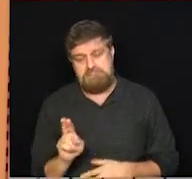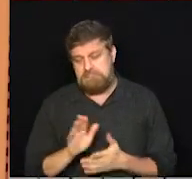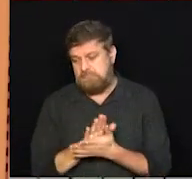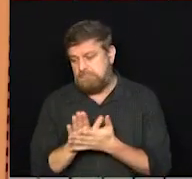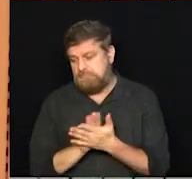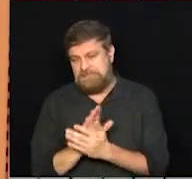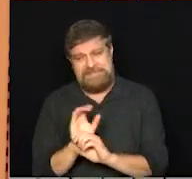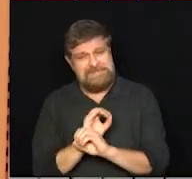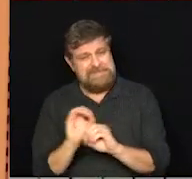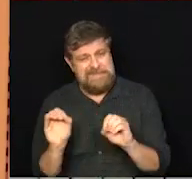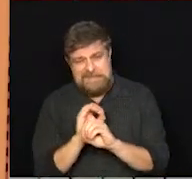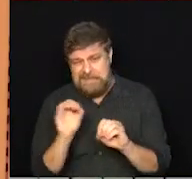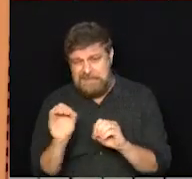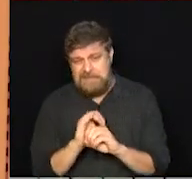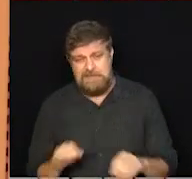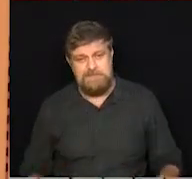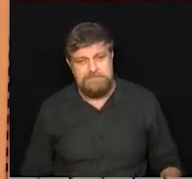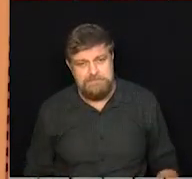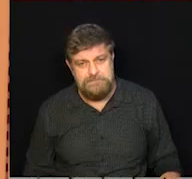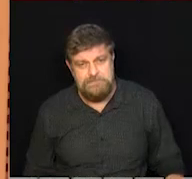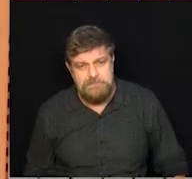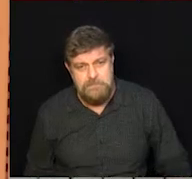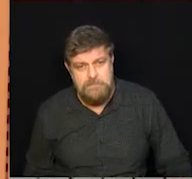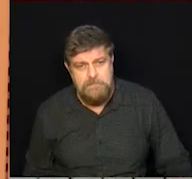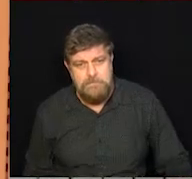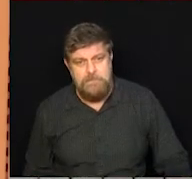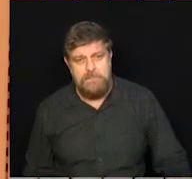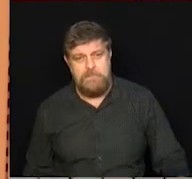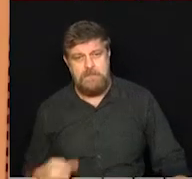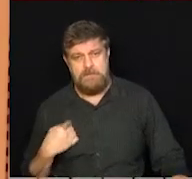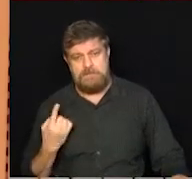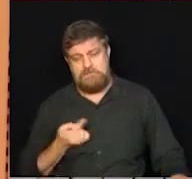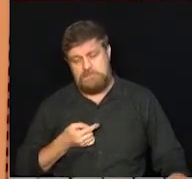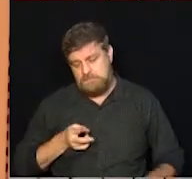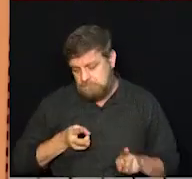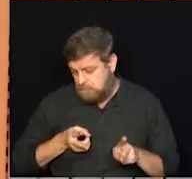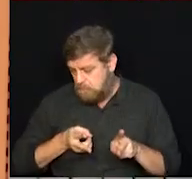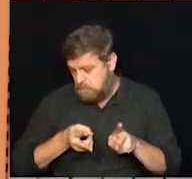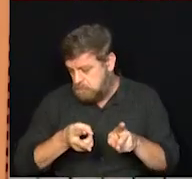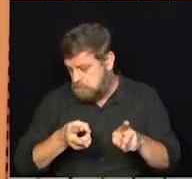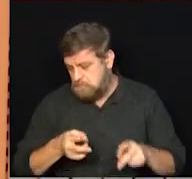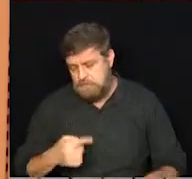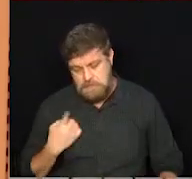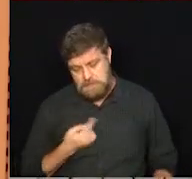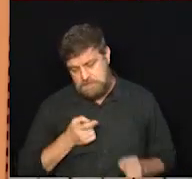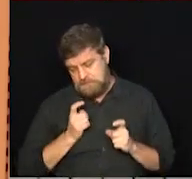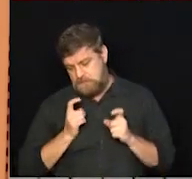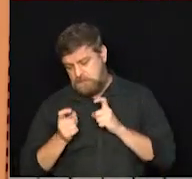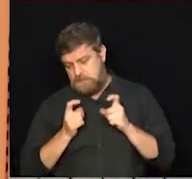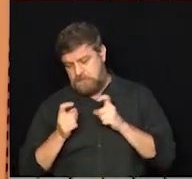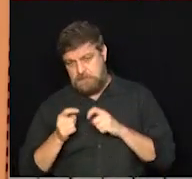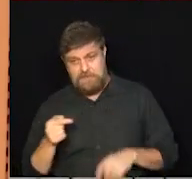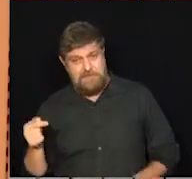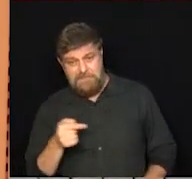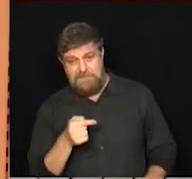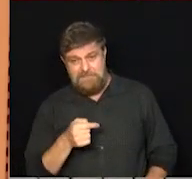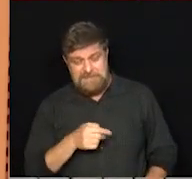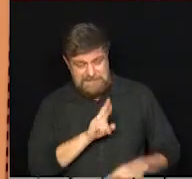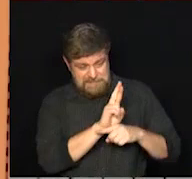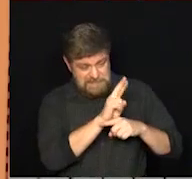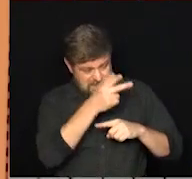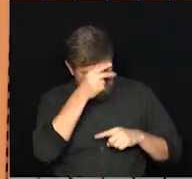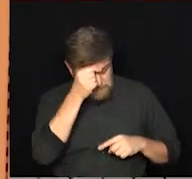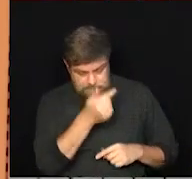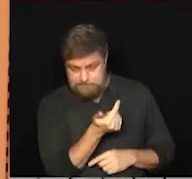indicado com acesso à sala portanto nós vamos seguir com uma parte